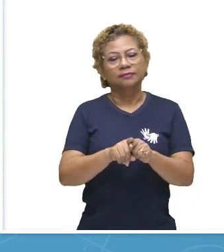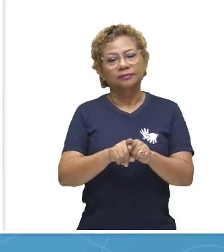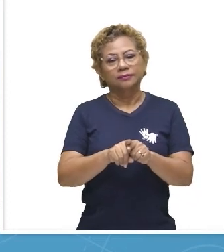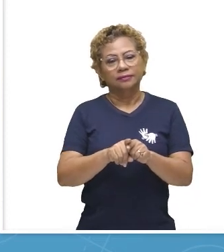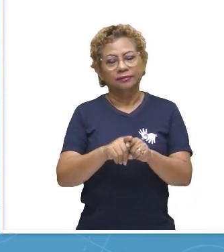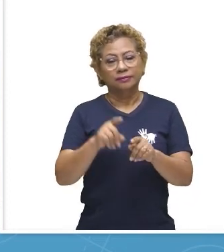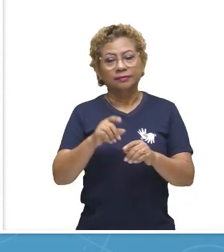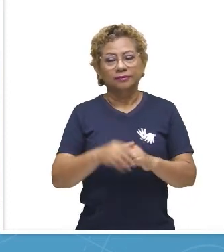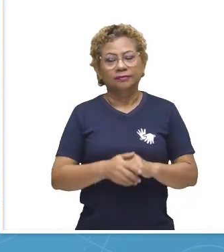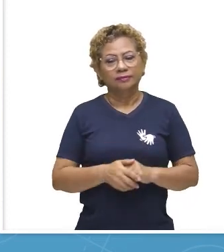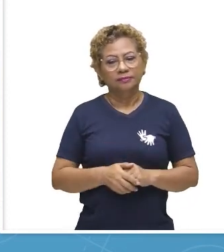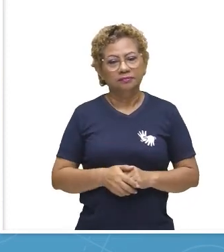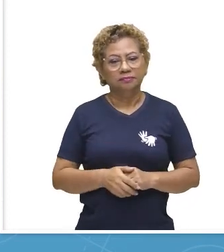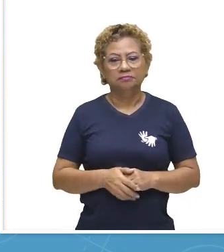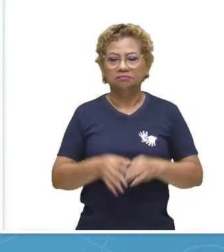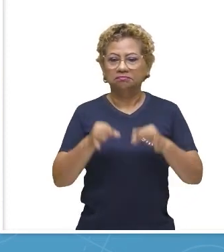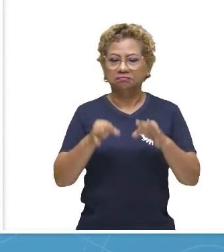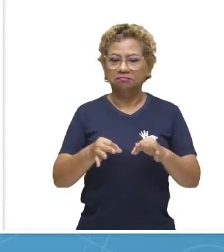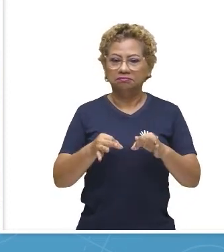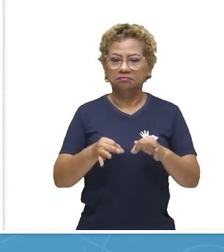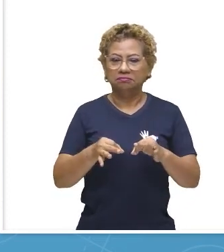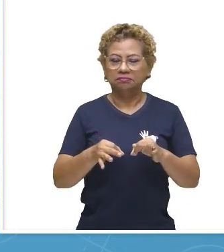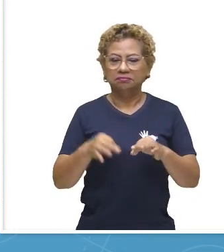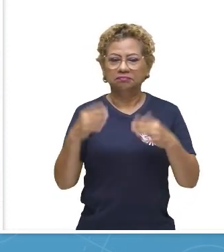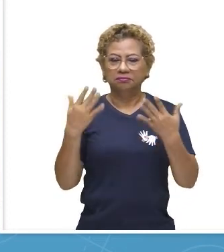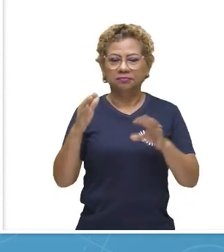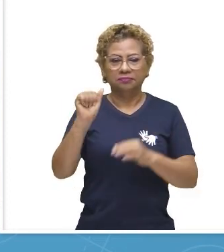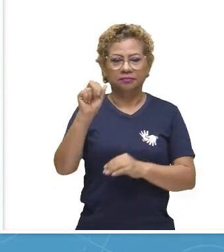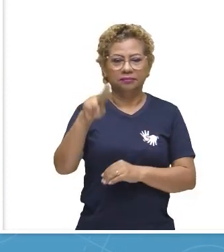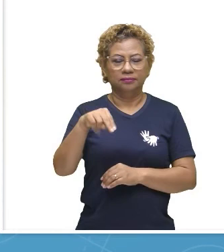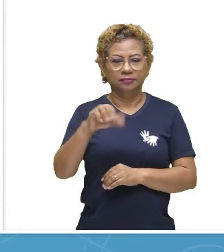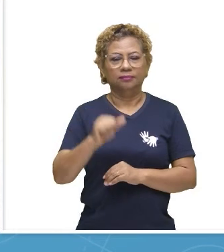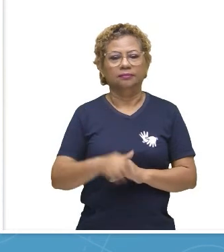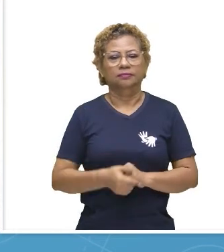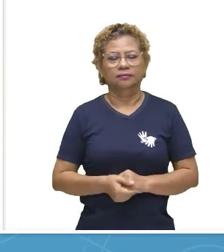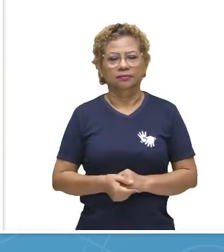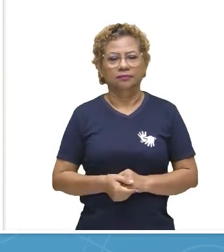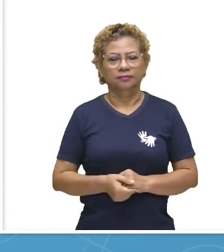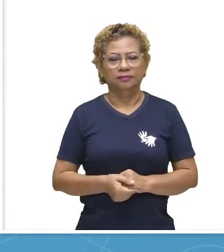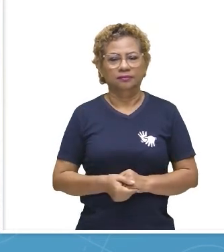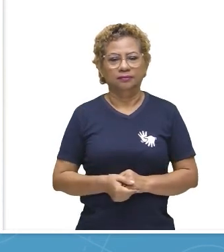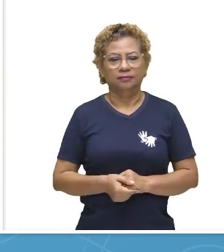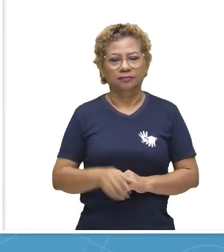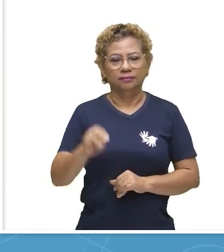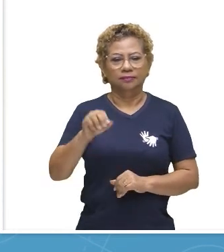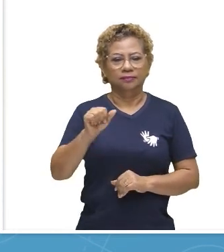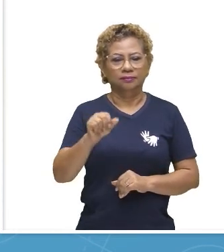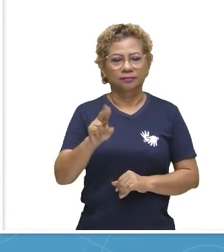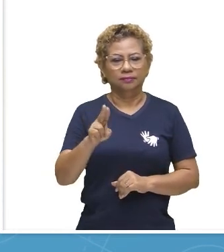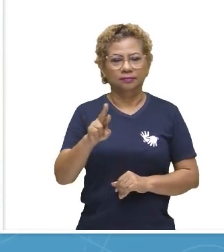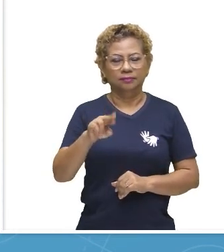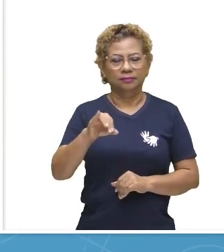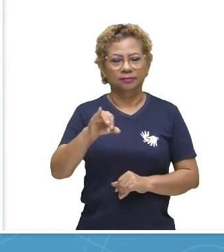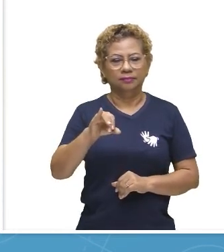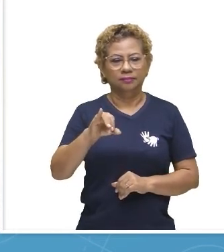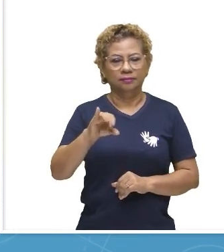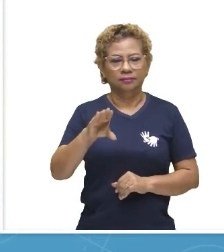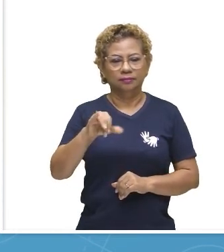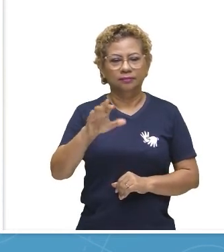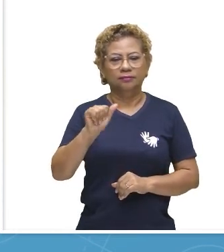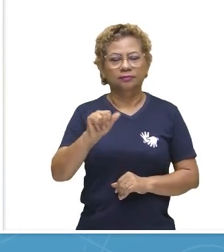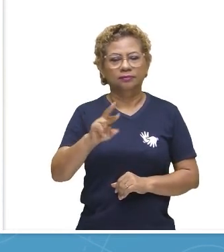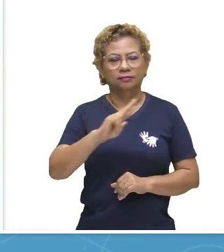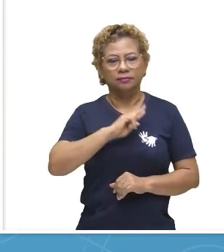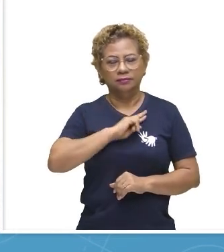a Ana Luíse. Parabéns a Ana aí, né? Vamos mais uma questão aí. Maurício falou que a questão 1 é